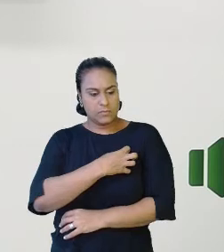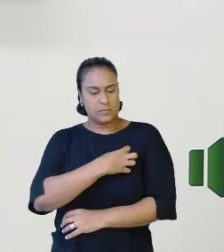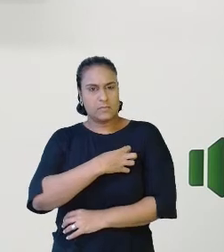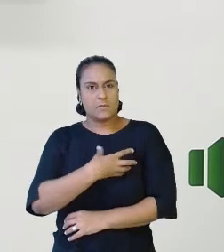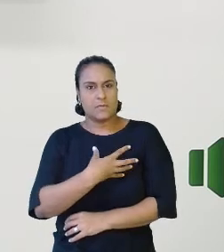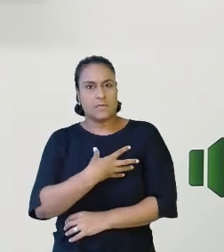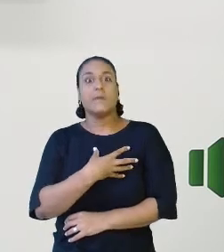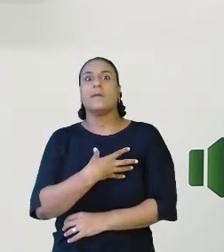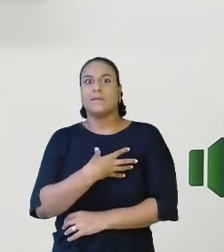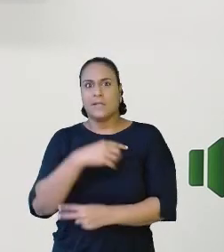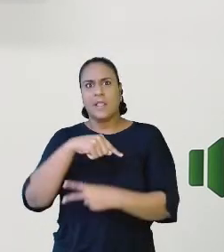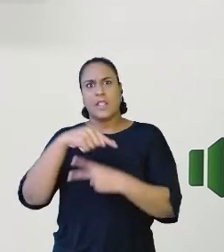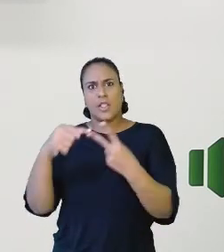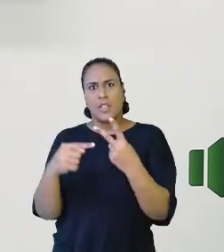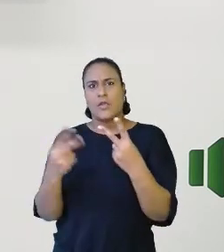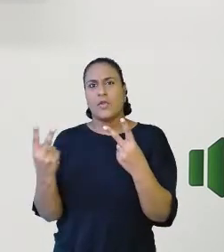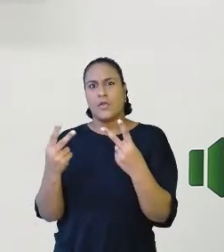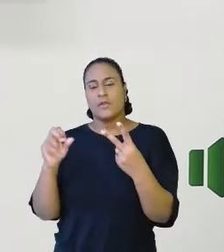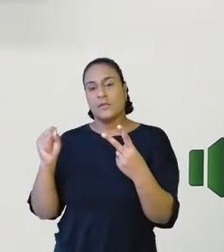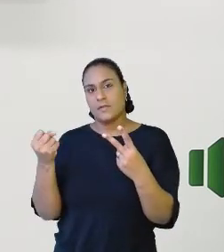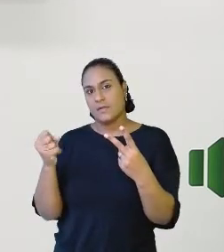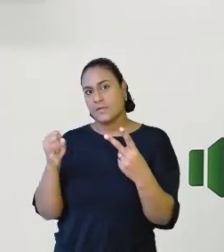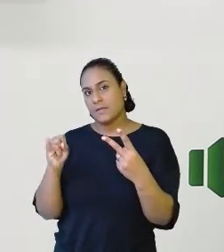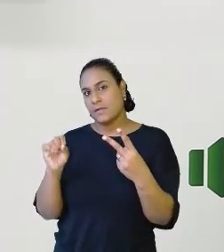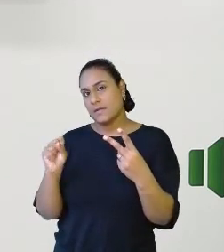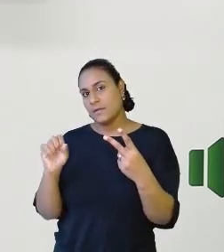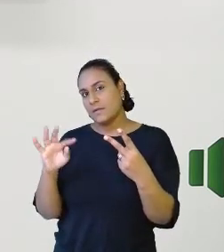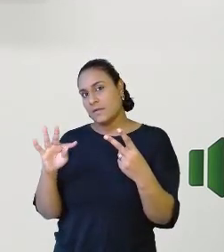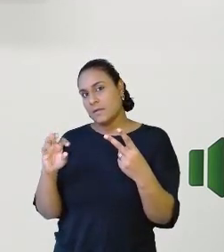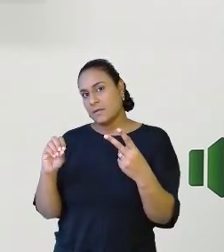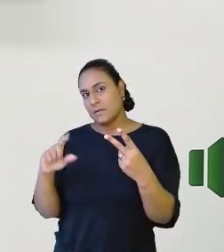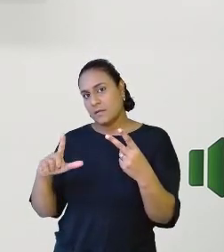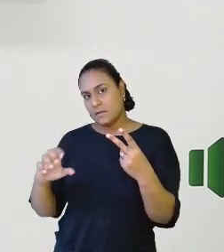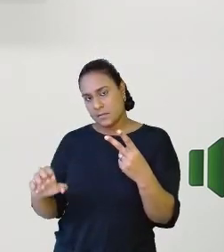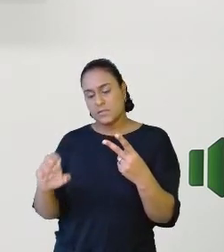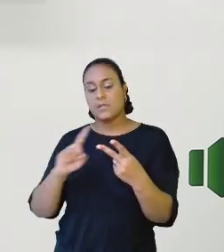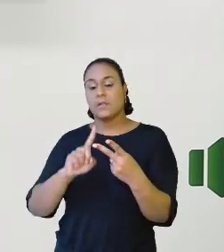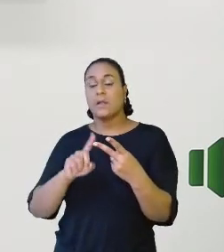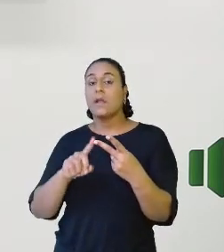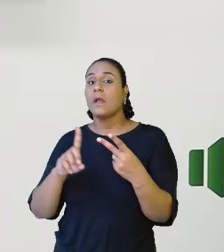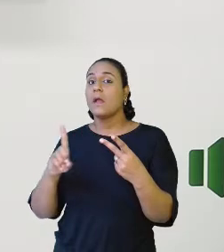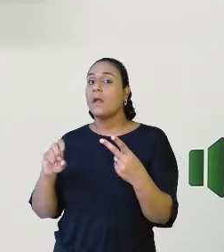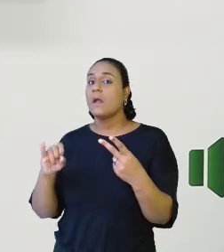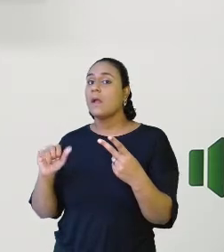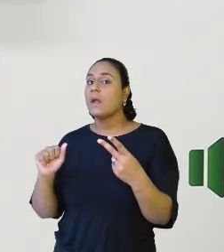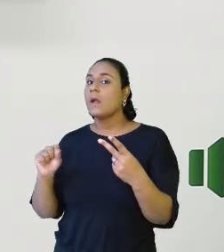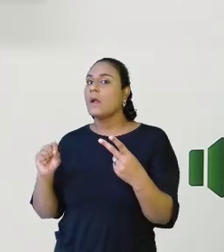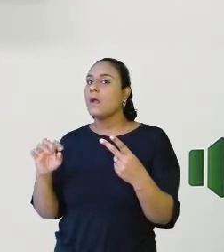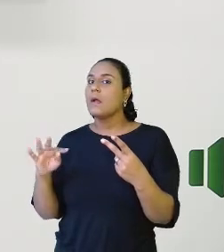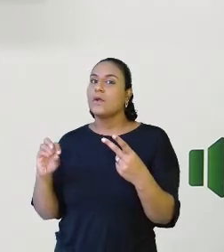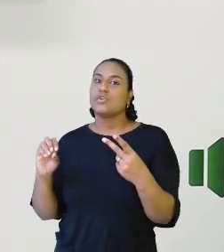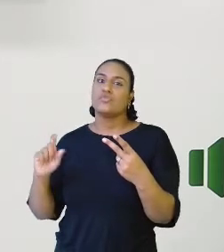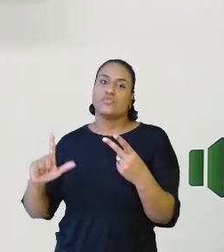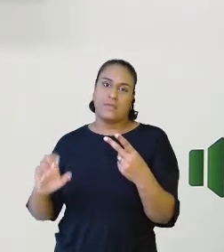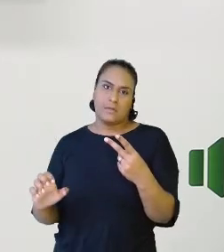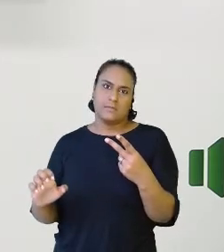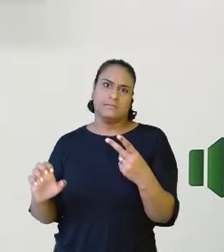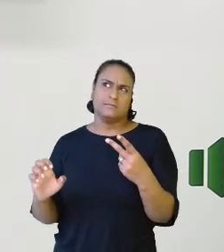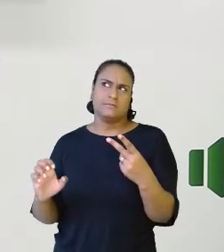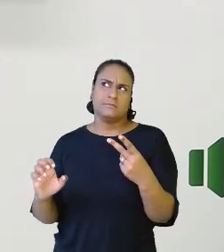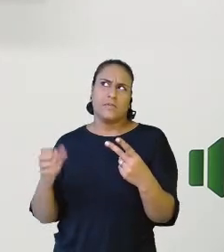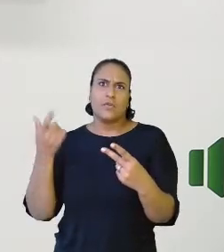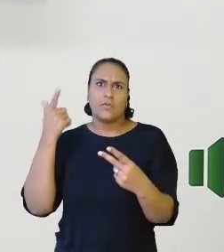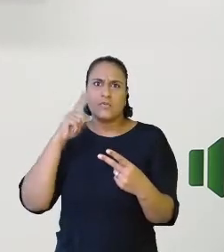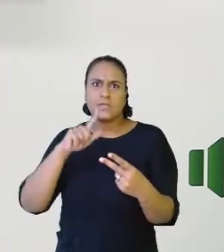chamado de sístole e diástole, os movimentos aí do nosso coração. Você consegue sentir? Consegue colocar a mão do